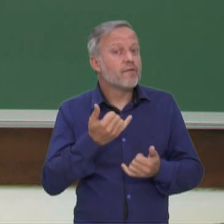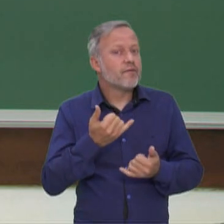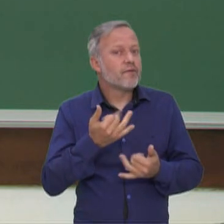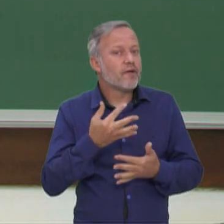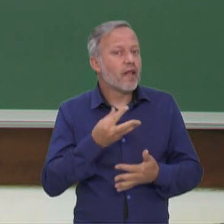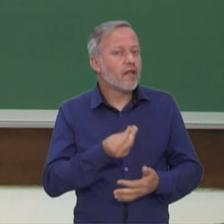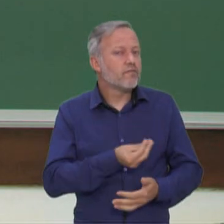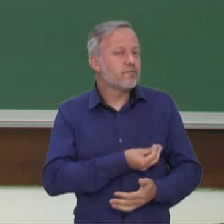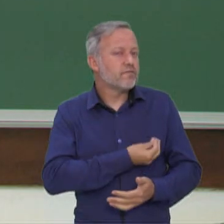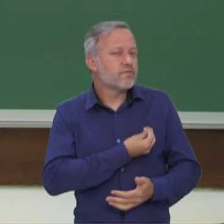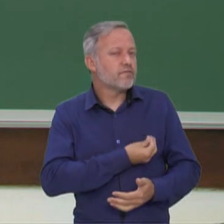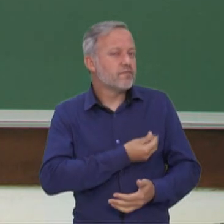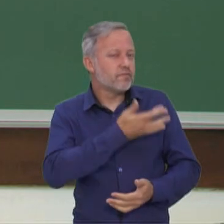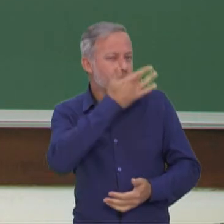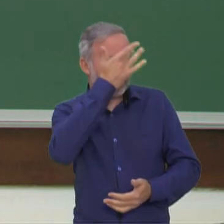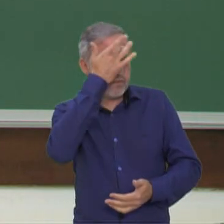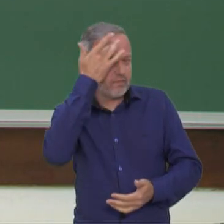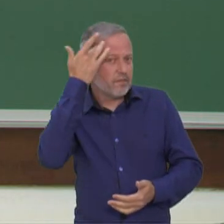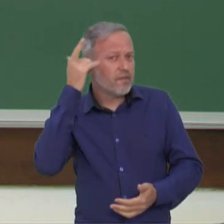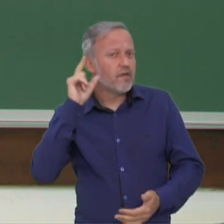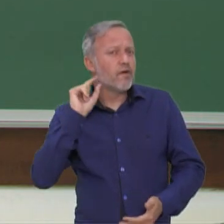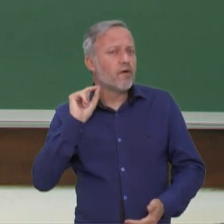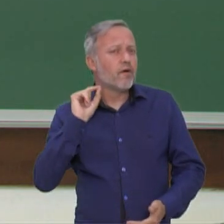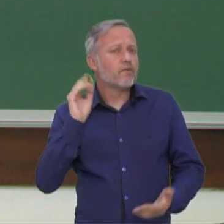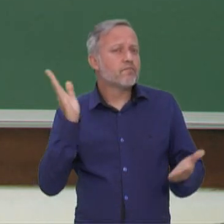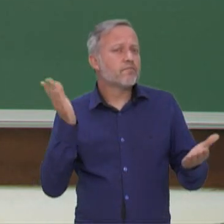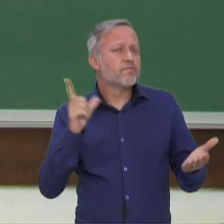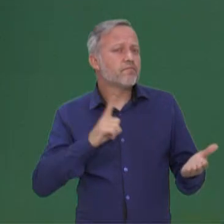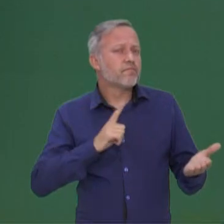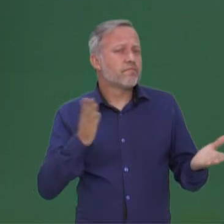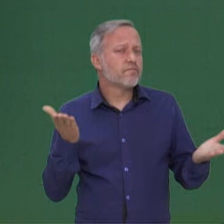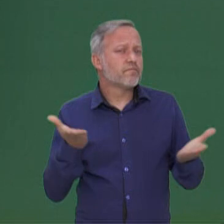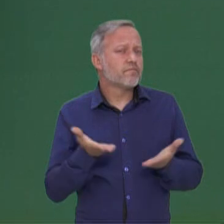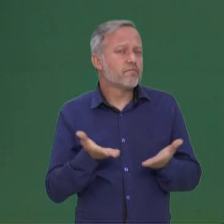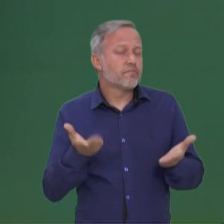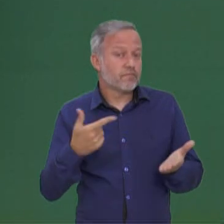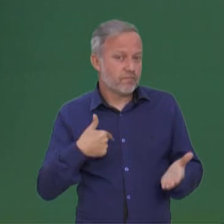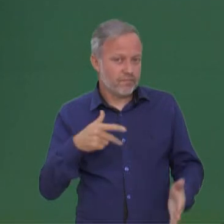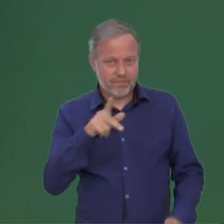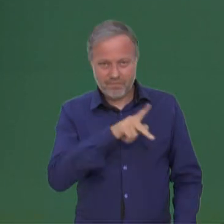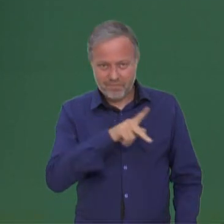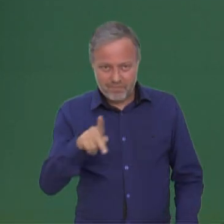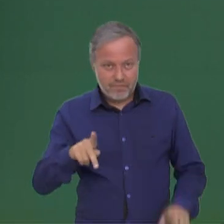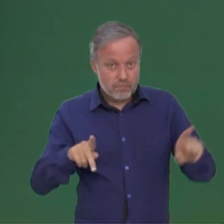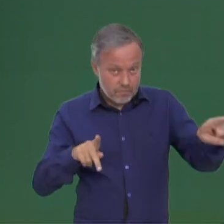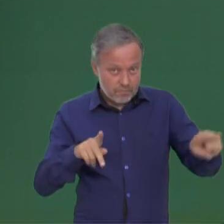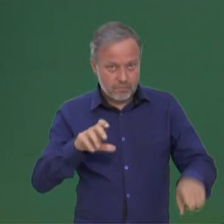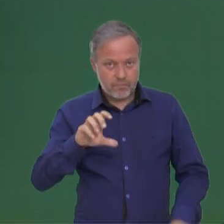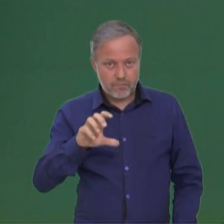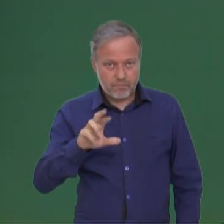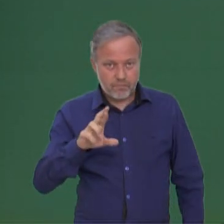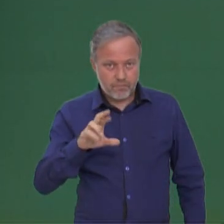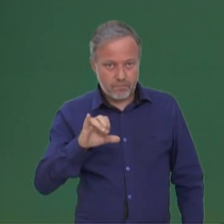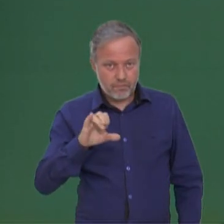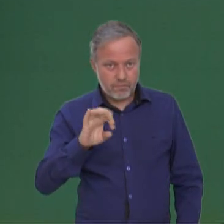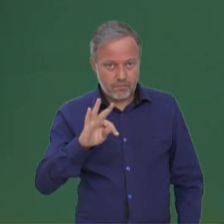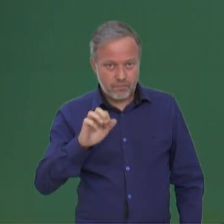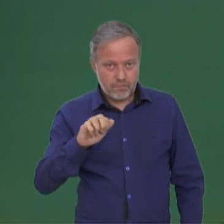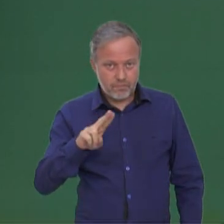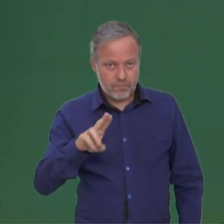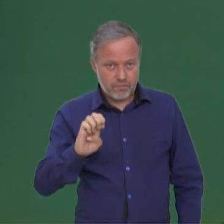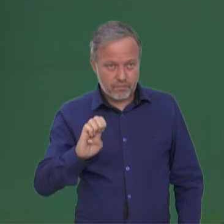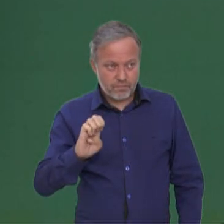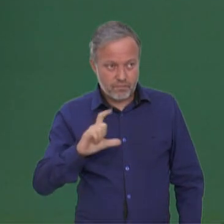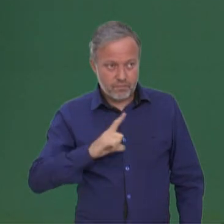das pessoas. O que será que nós teremos hoje? Eu sou a professora Cristiane e estamos aqui